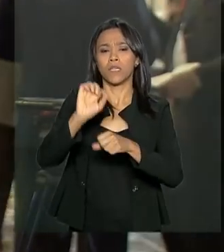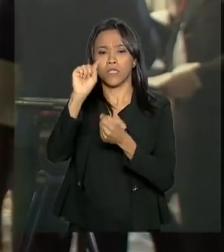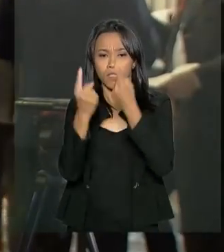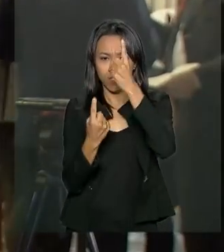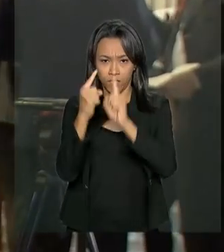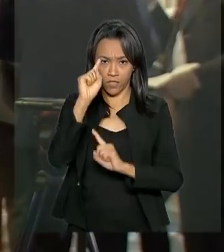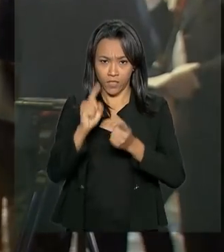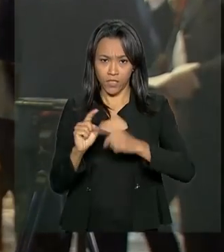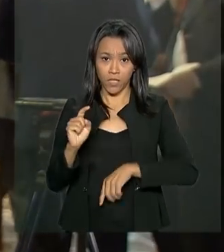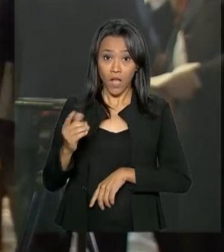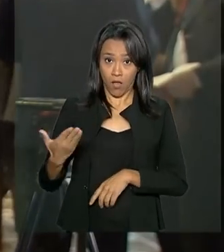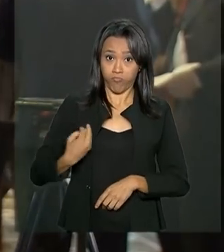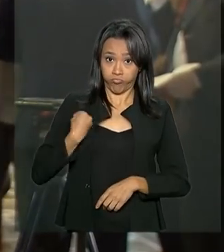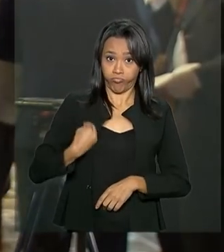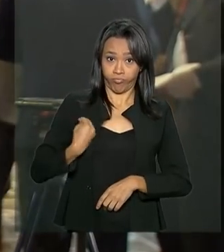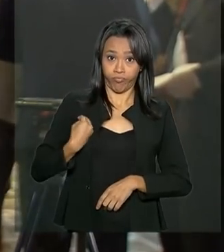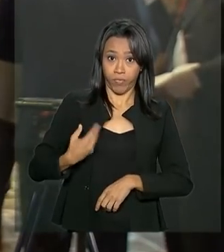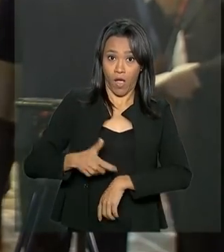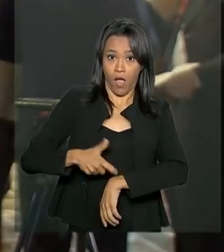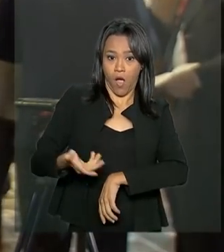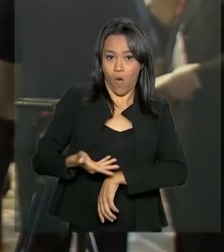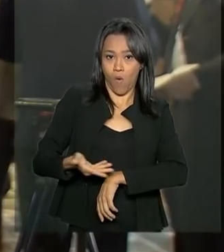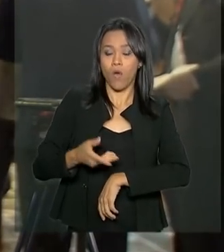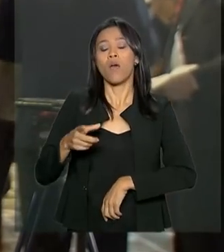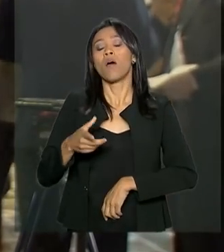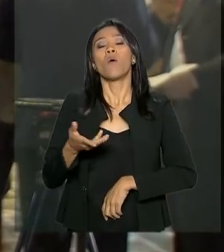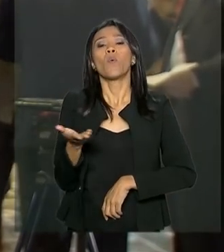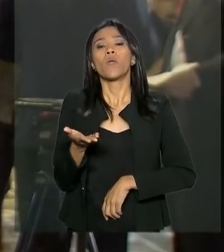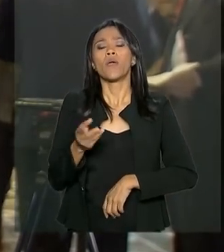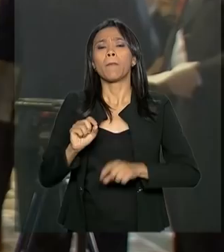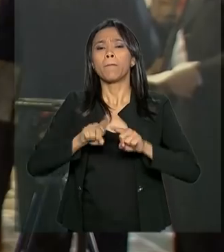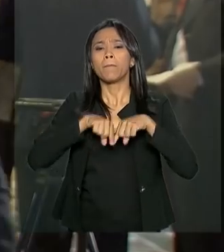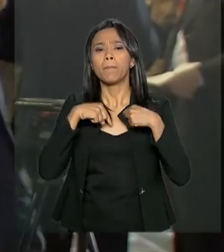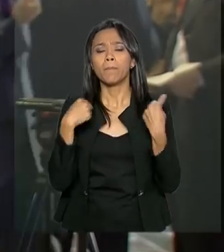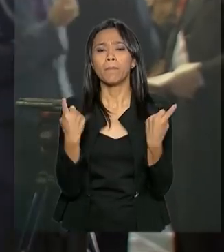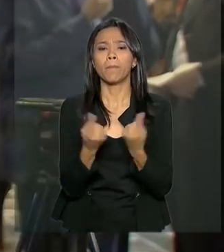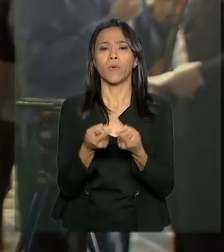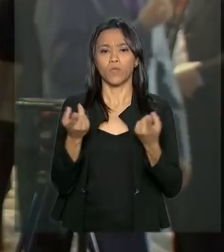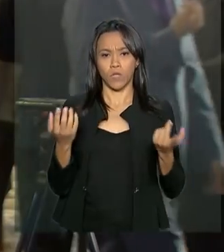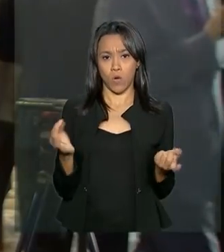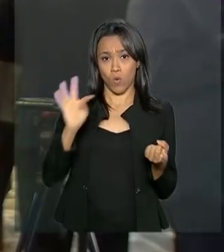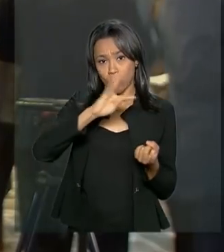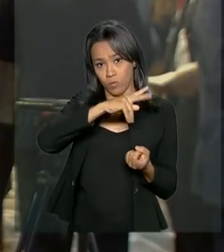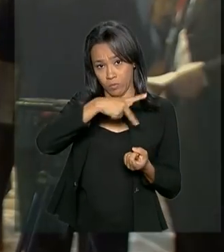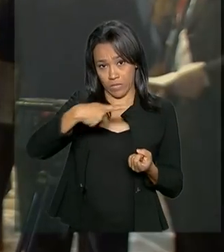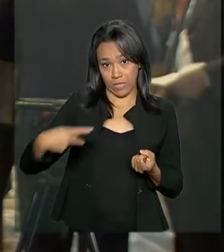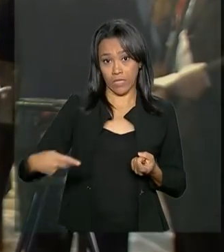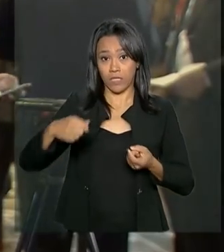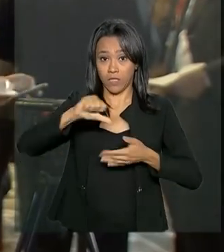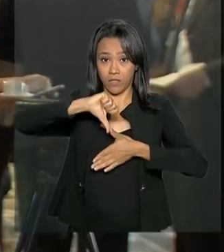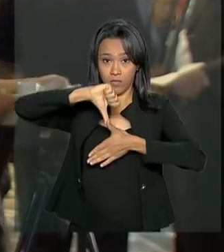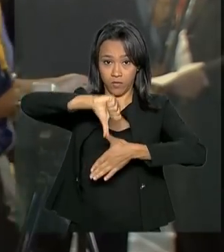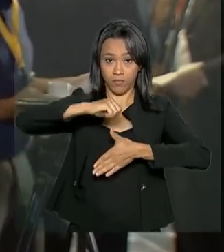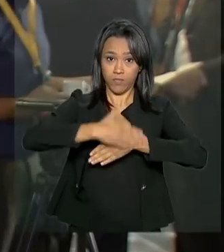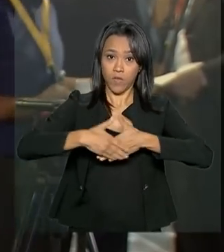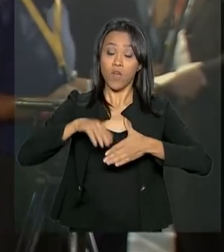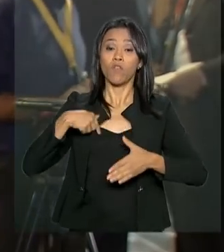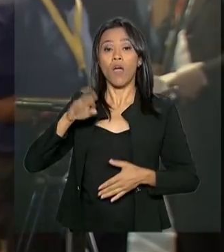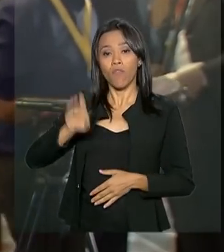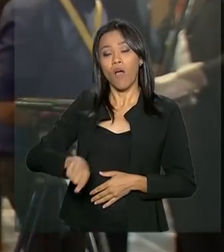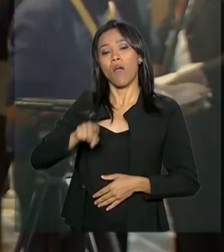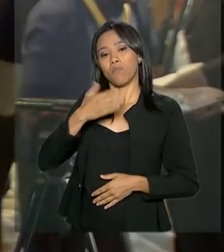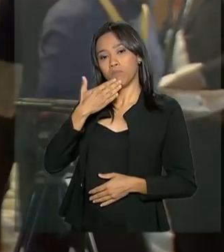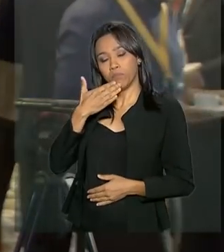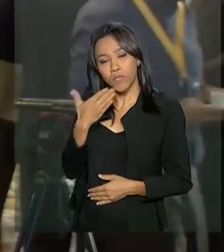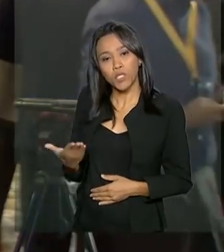uma reunião entre presidentes da América do Sul. Essa reunião foi convocada a pedido do presidente do Chile, Sebastián